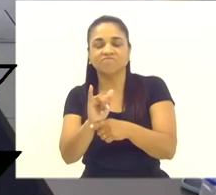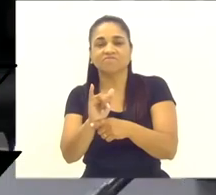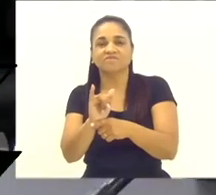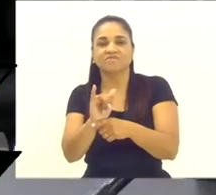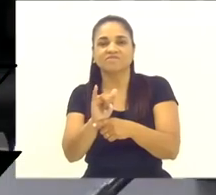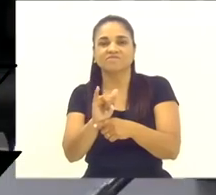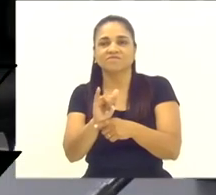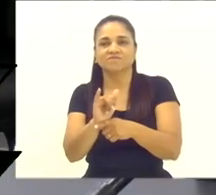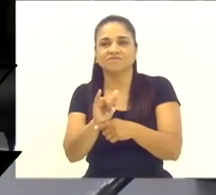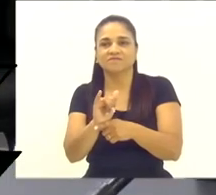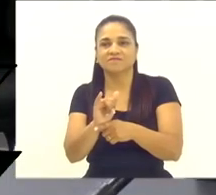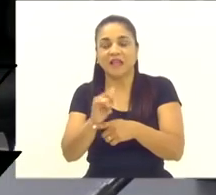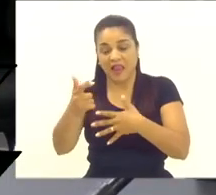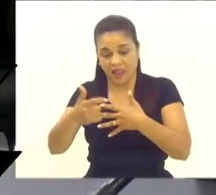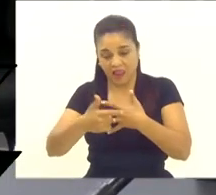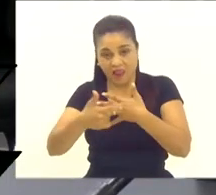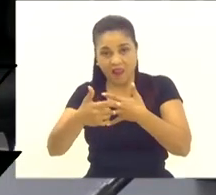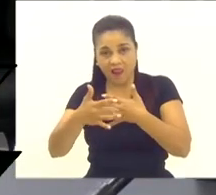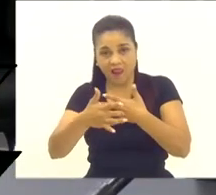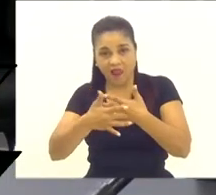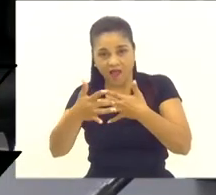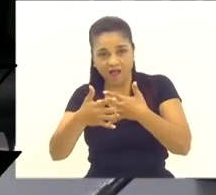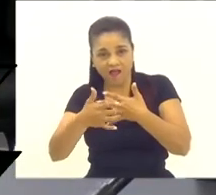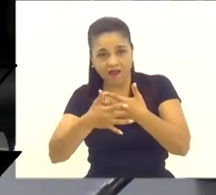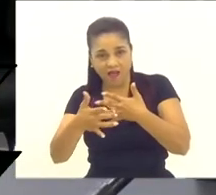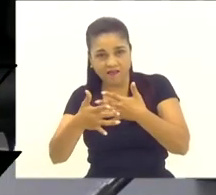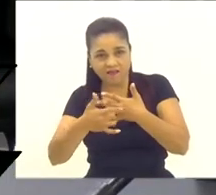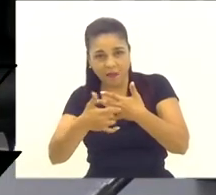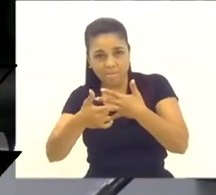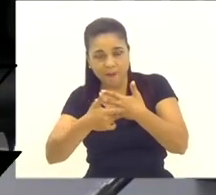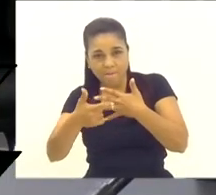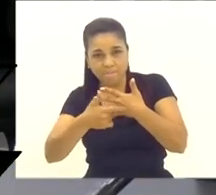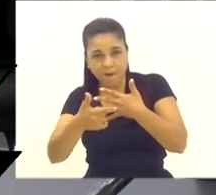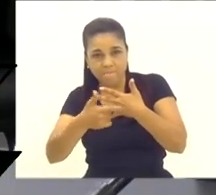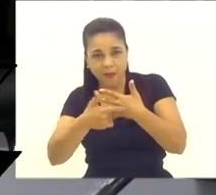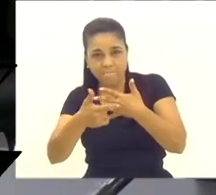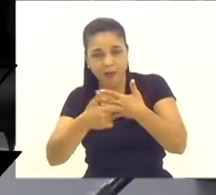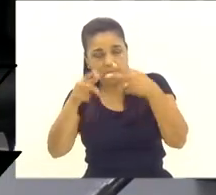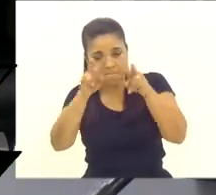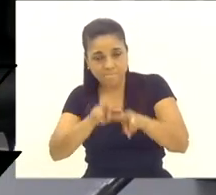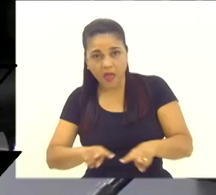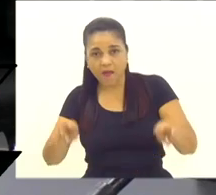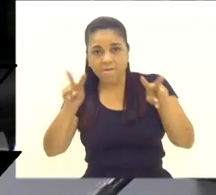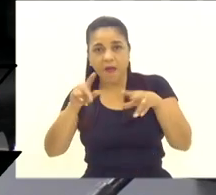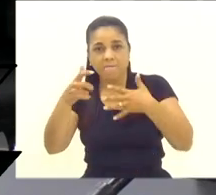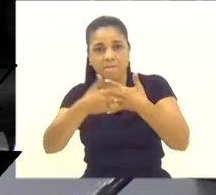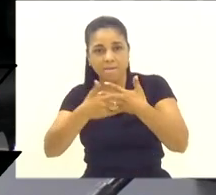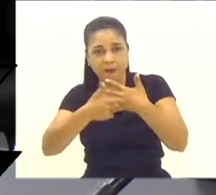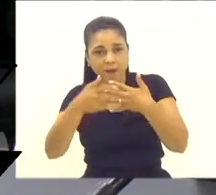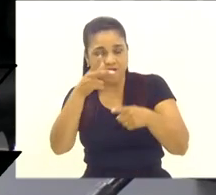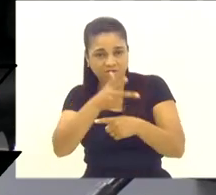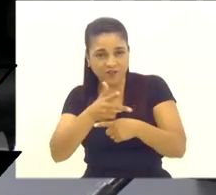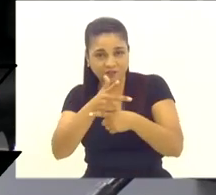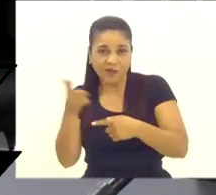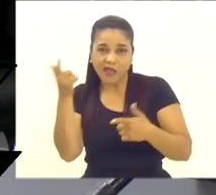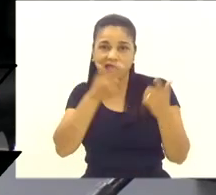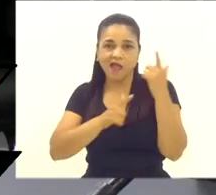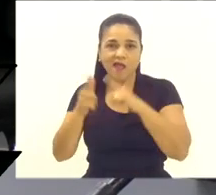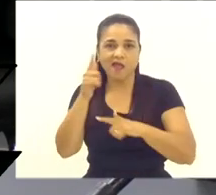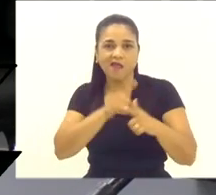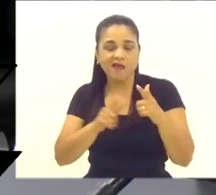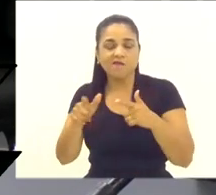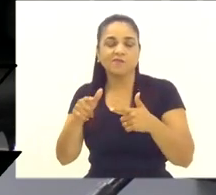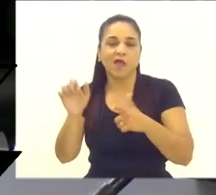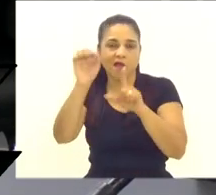mais é quanto mais visualizações né os vídeos Tem mas você ganha porque a plataforma